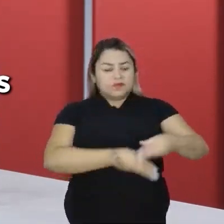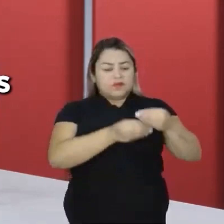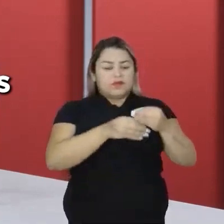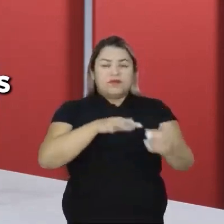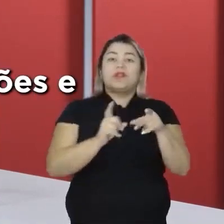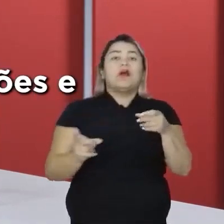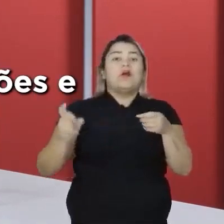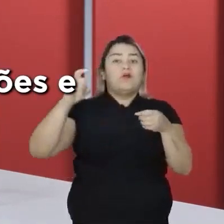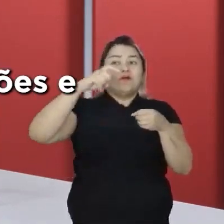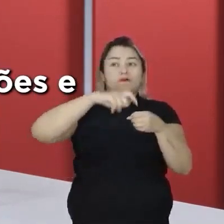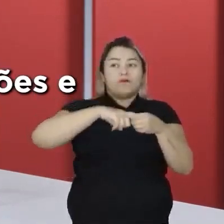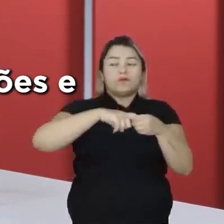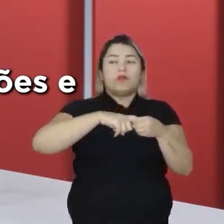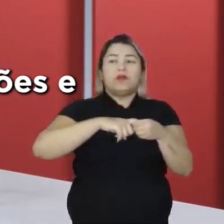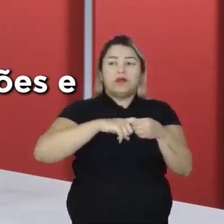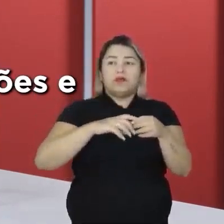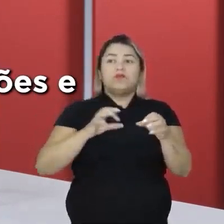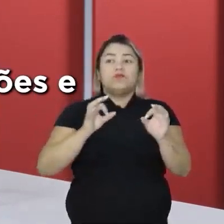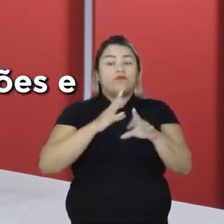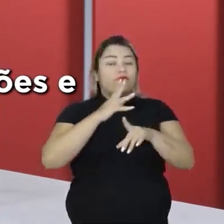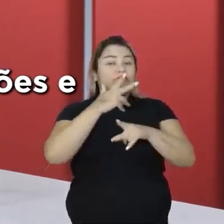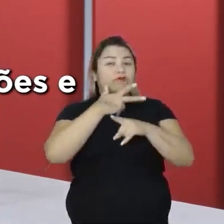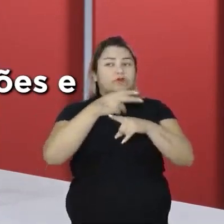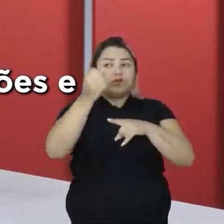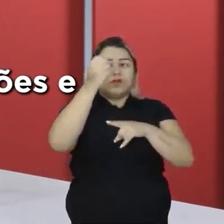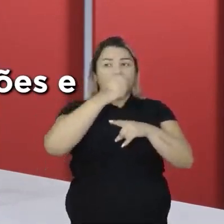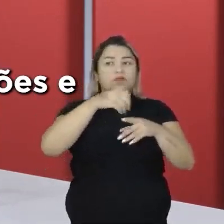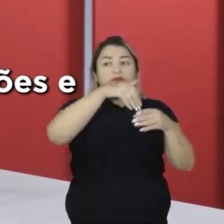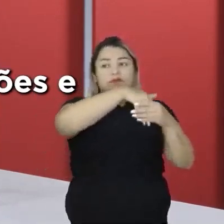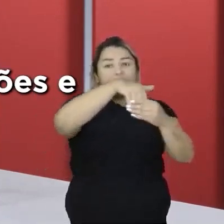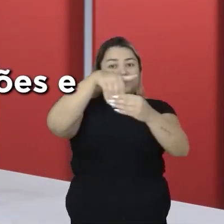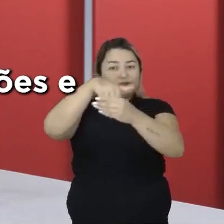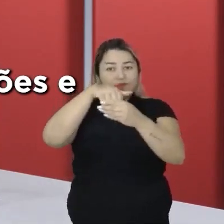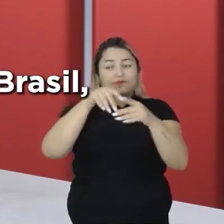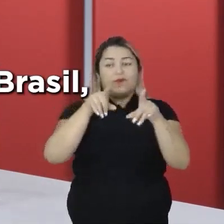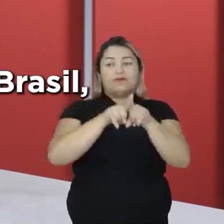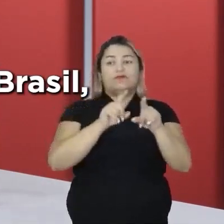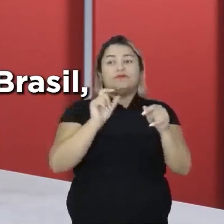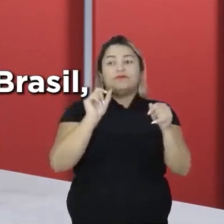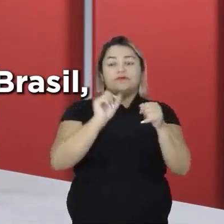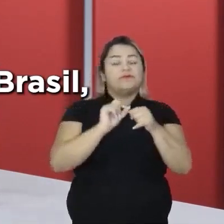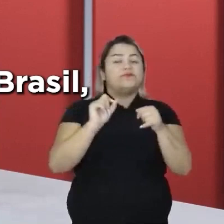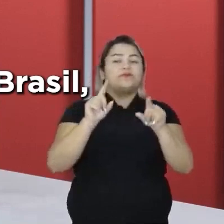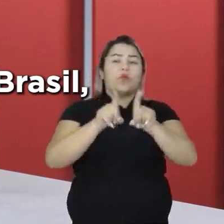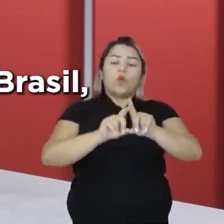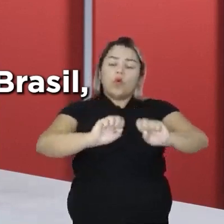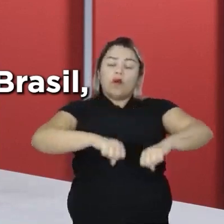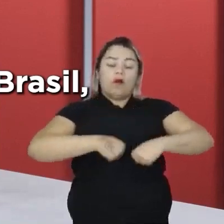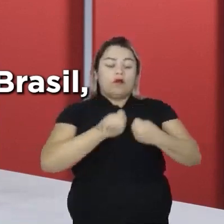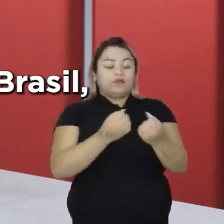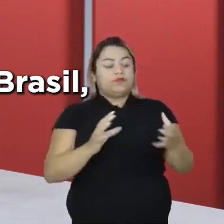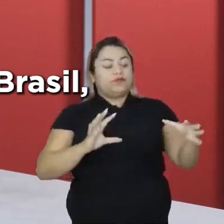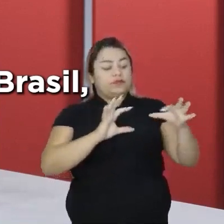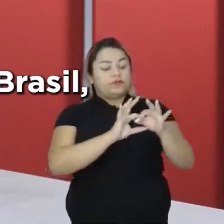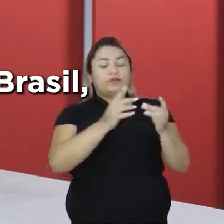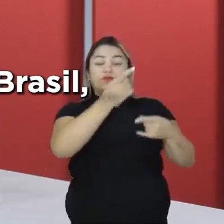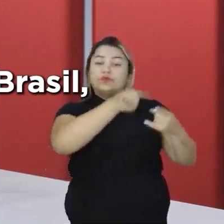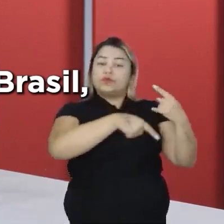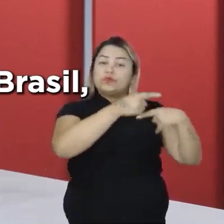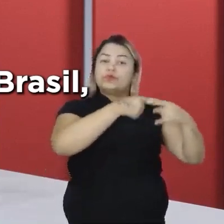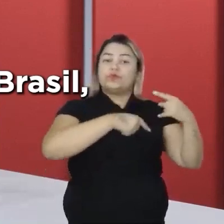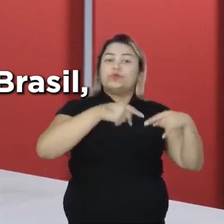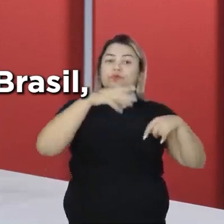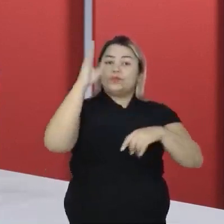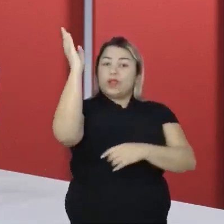fascista. Depois que Lula venceu as eleições e que a gente está unindo forças para reconstruir o Brasil,